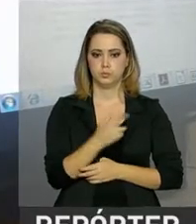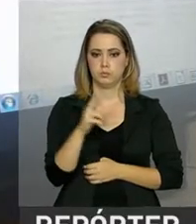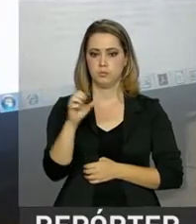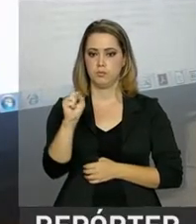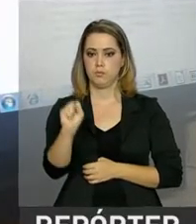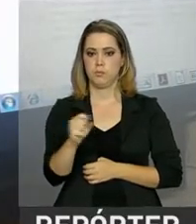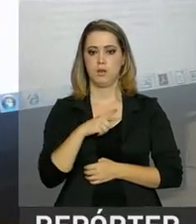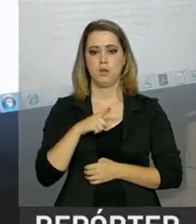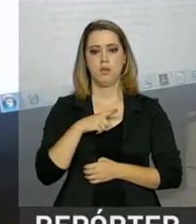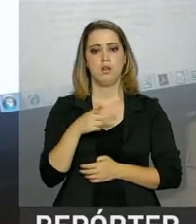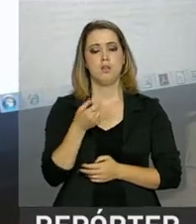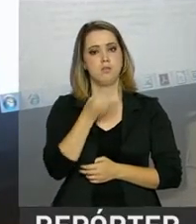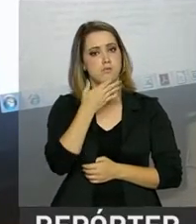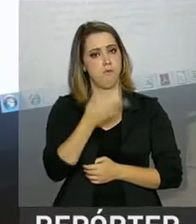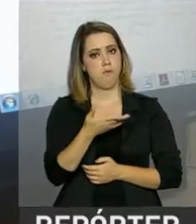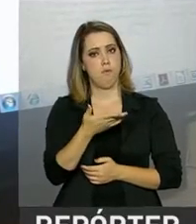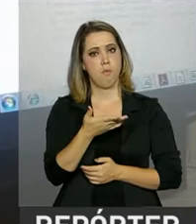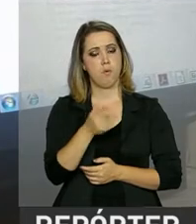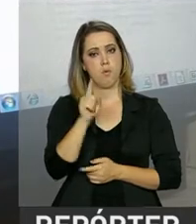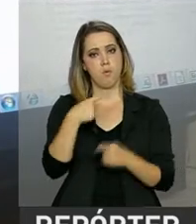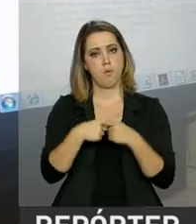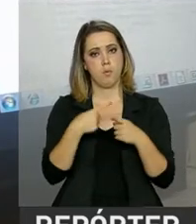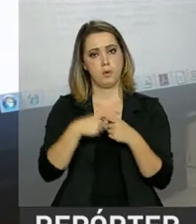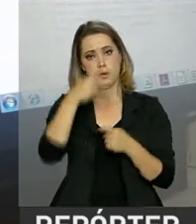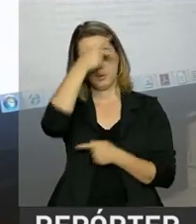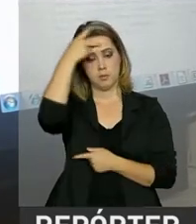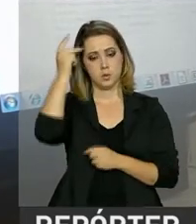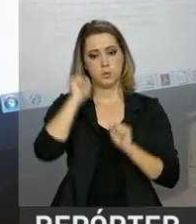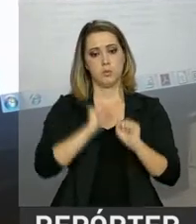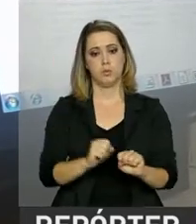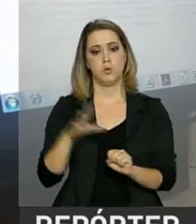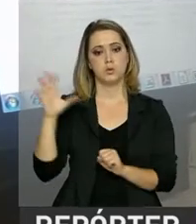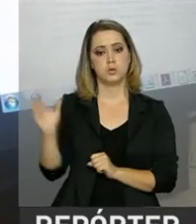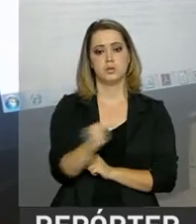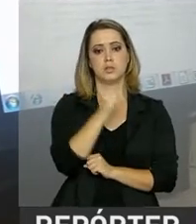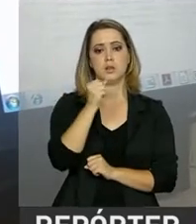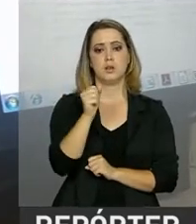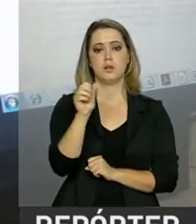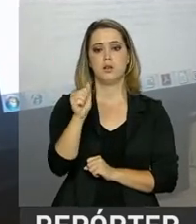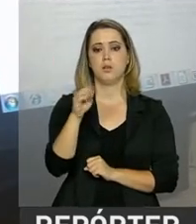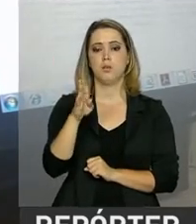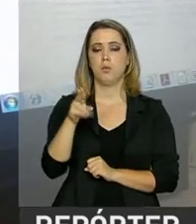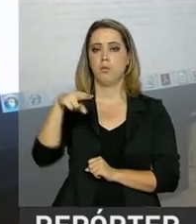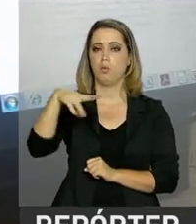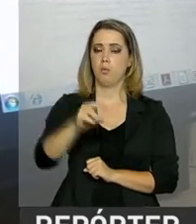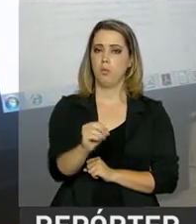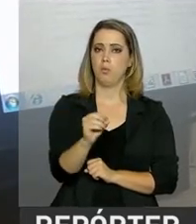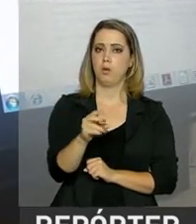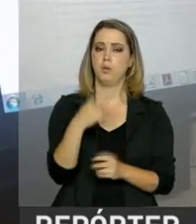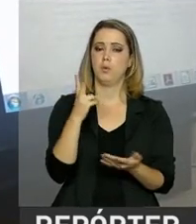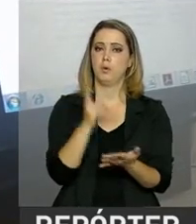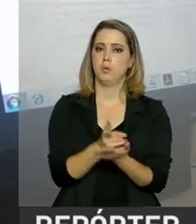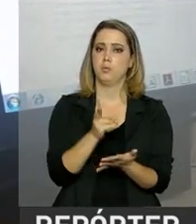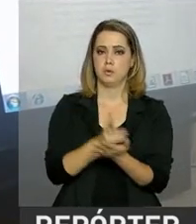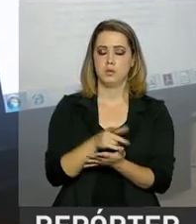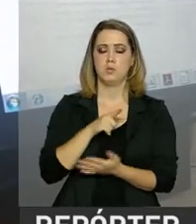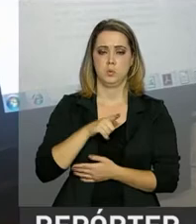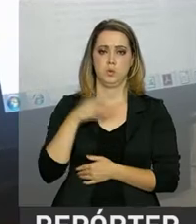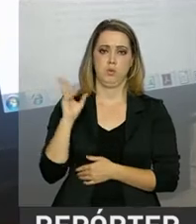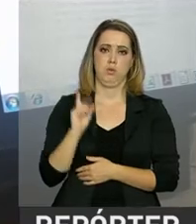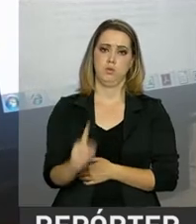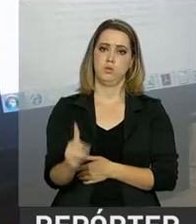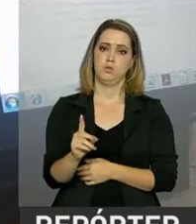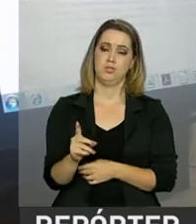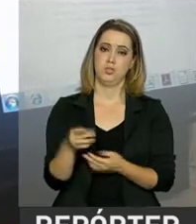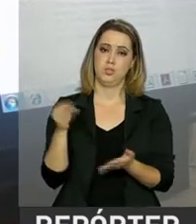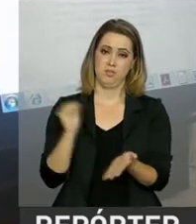do benefício do abono salarial. Aquele trabalhador que não está registrado na RAIS, embora possa ter direito ao abono,